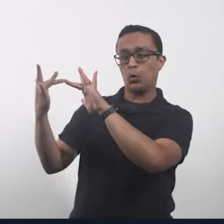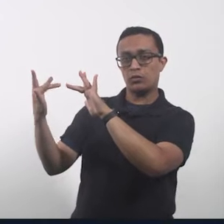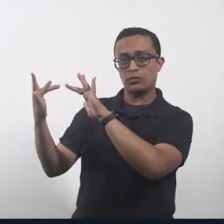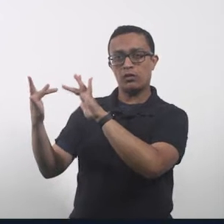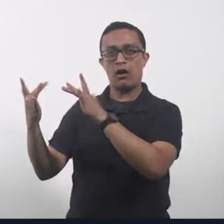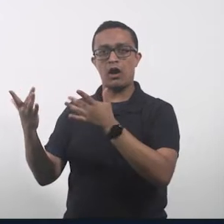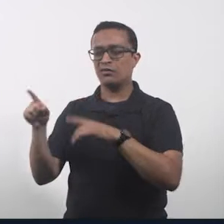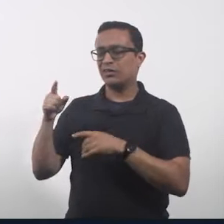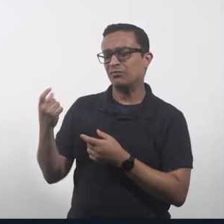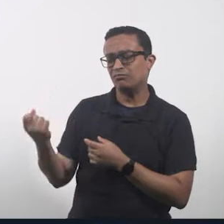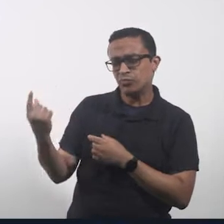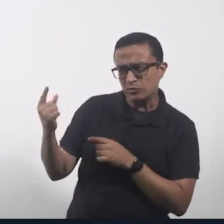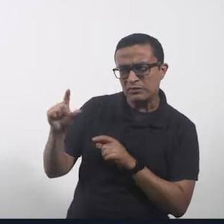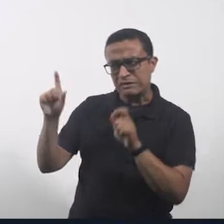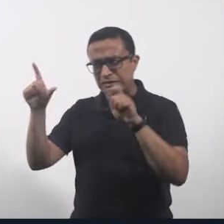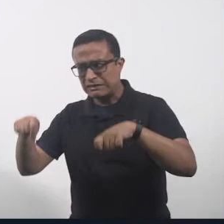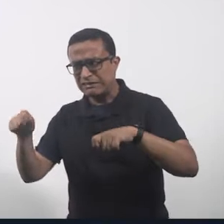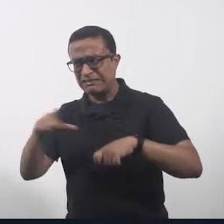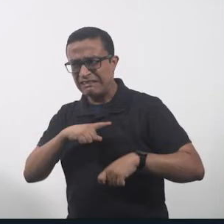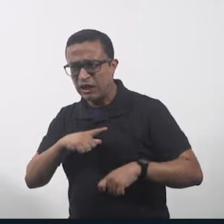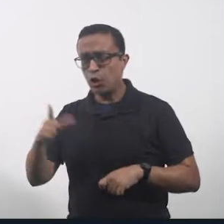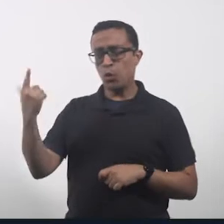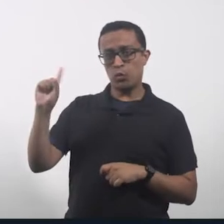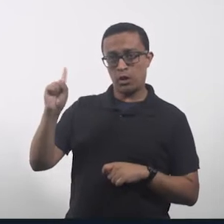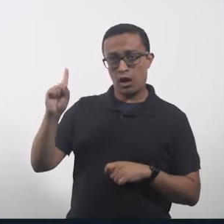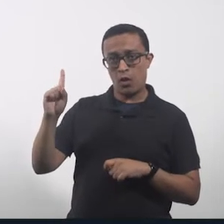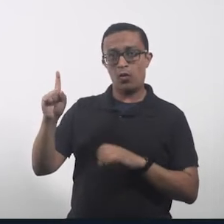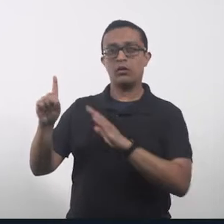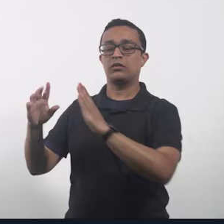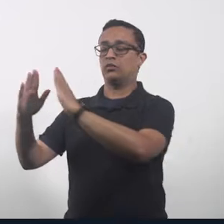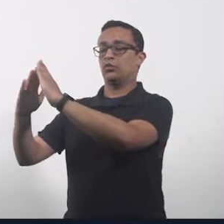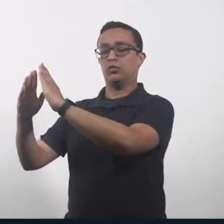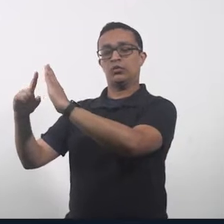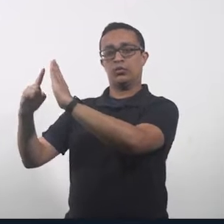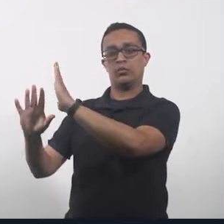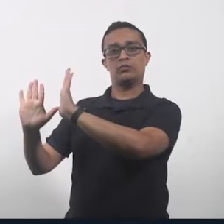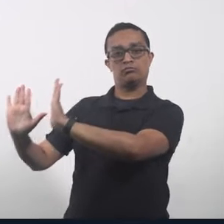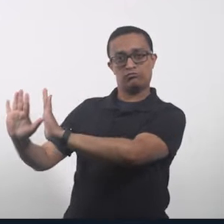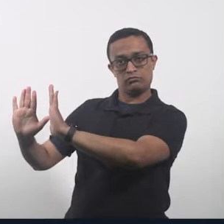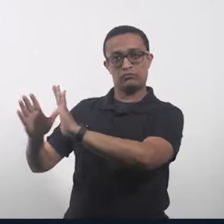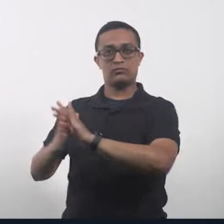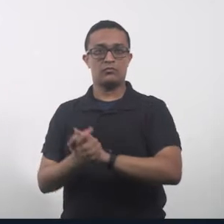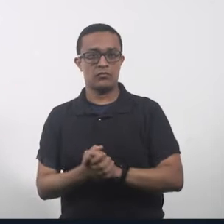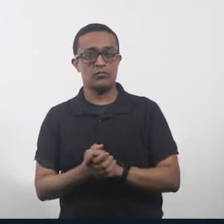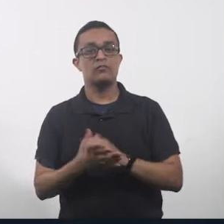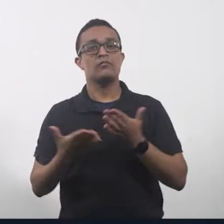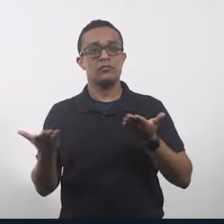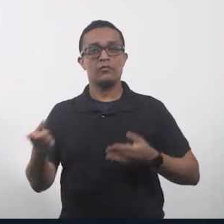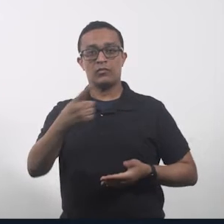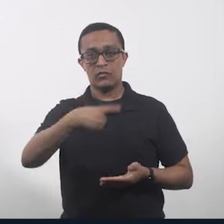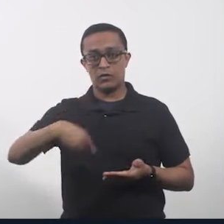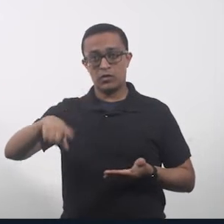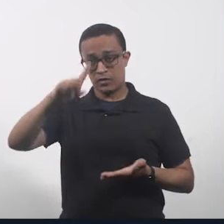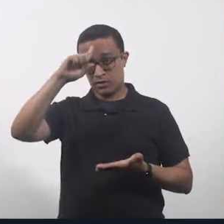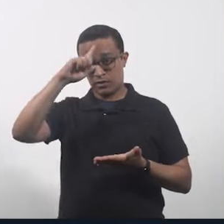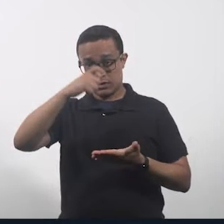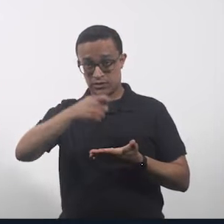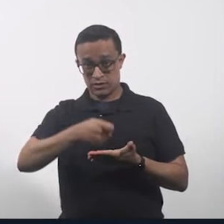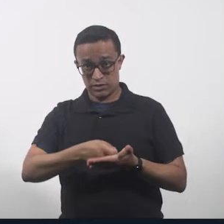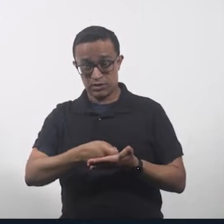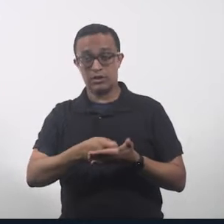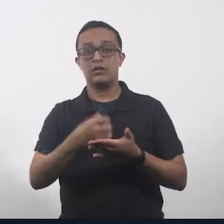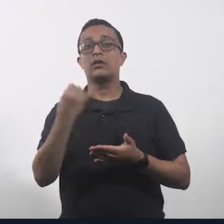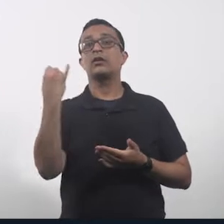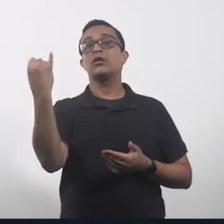né, suspeitos e confirmados, e a quarentena dos contatos desses casos. Essas medidas não farmacológicas, elas